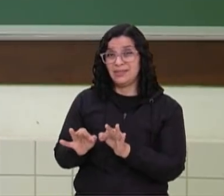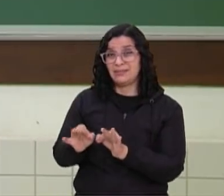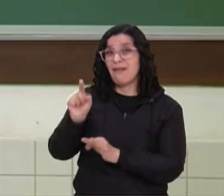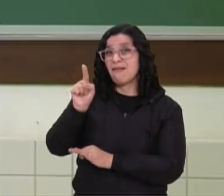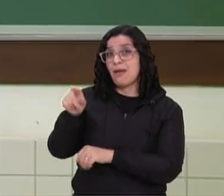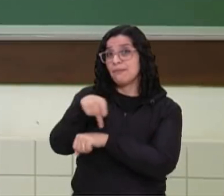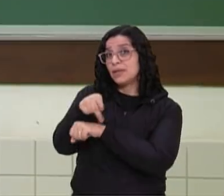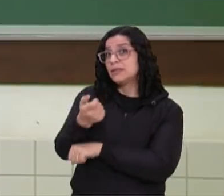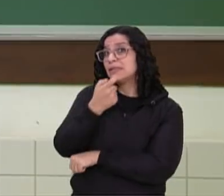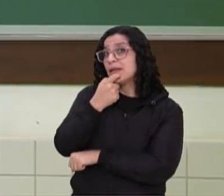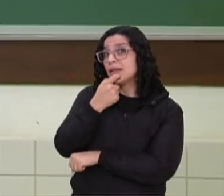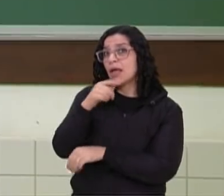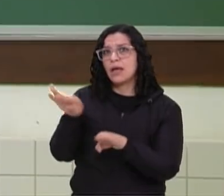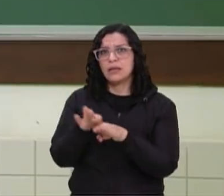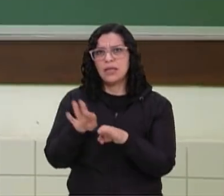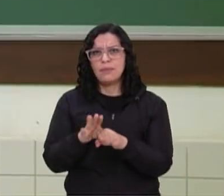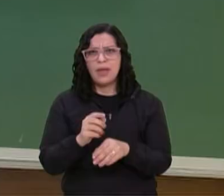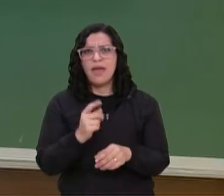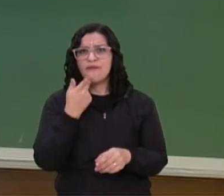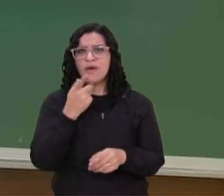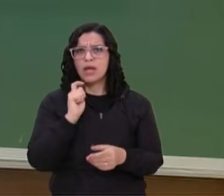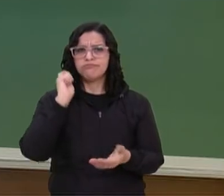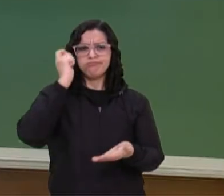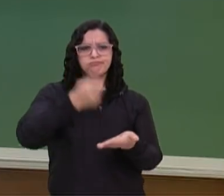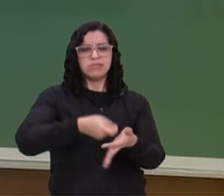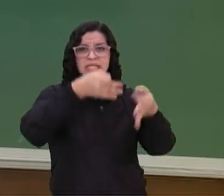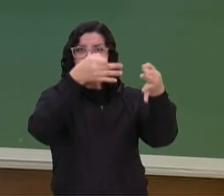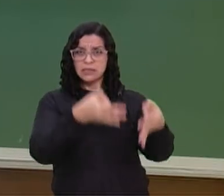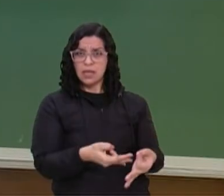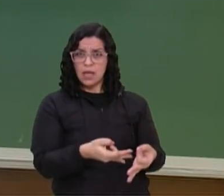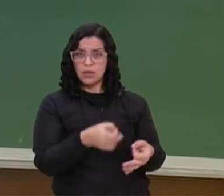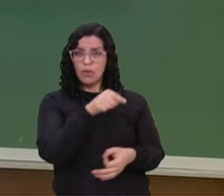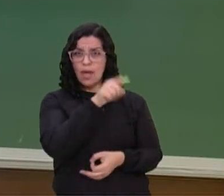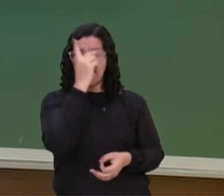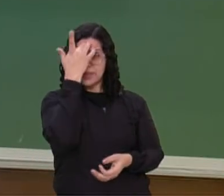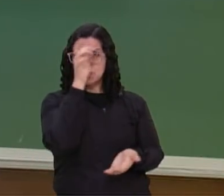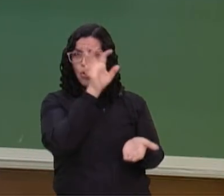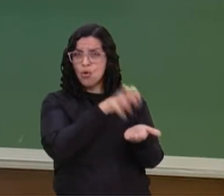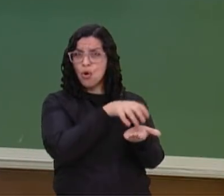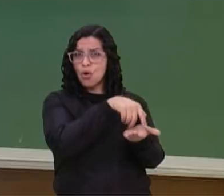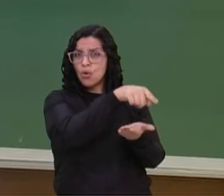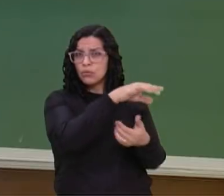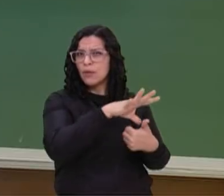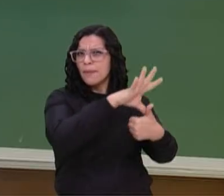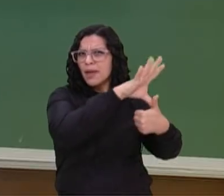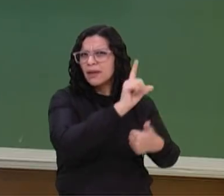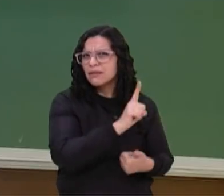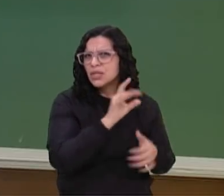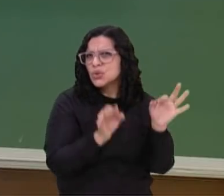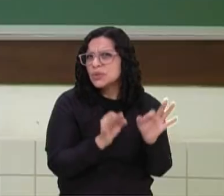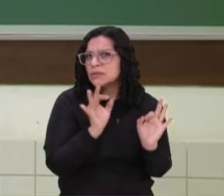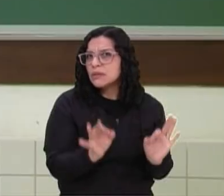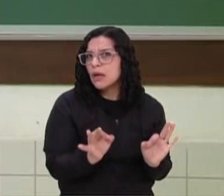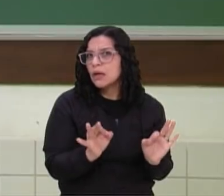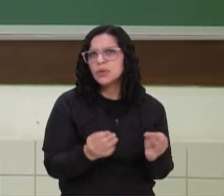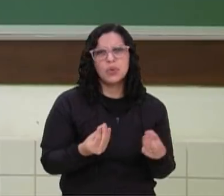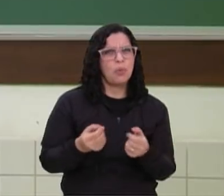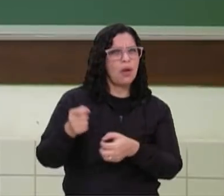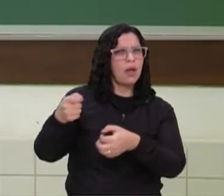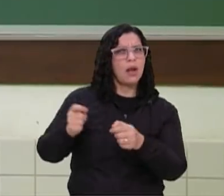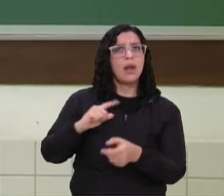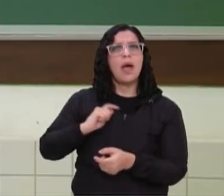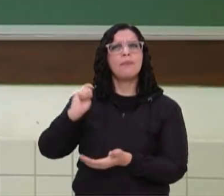na Inglaterra iria realmente pregar algo justo com um colono da América? Será que esse tribunal